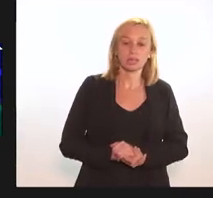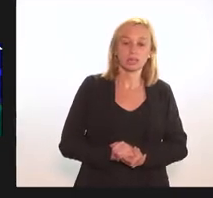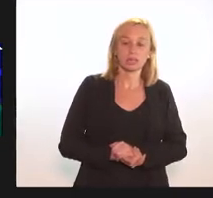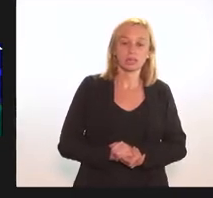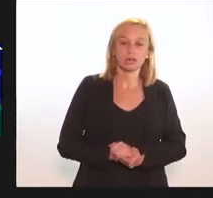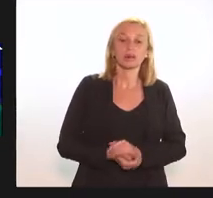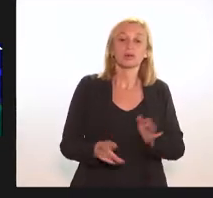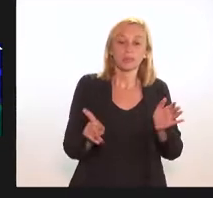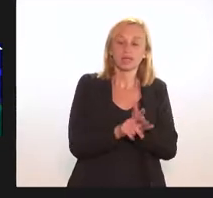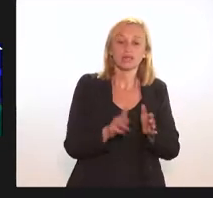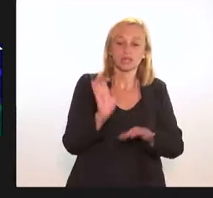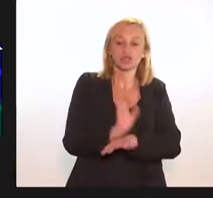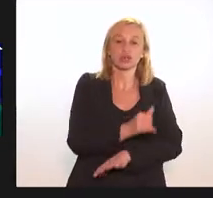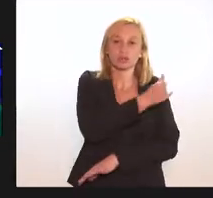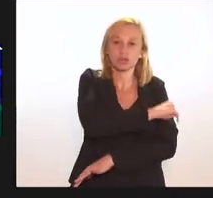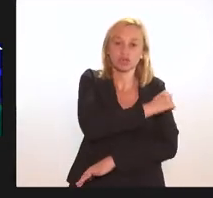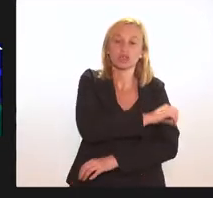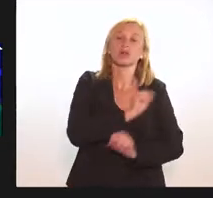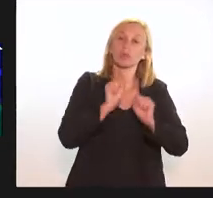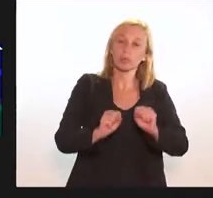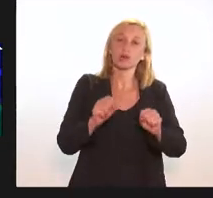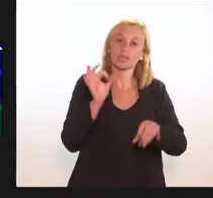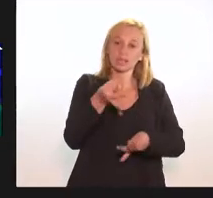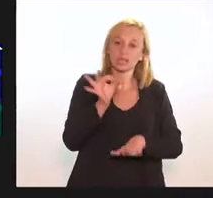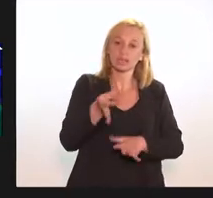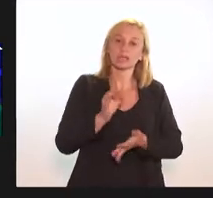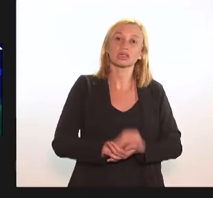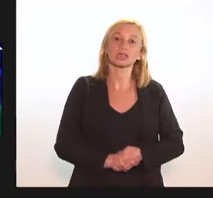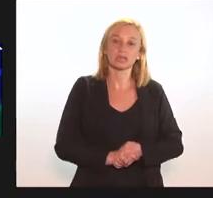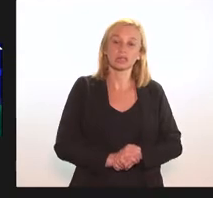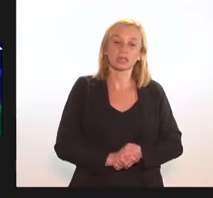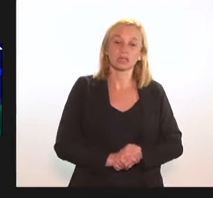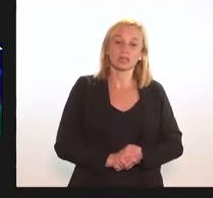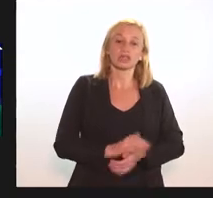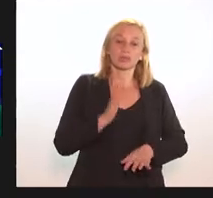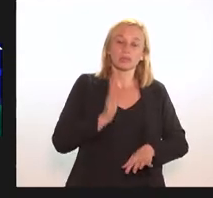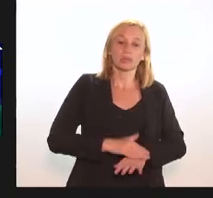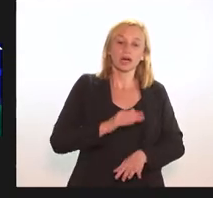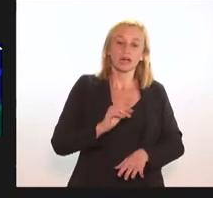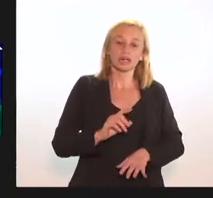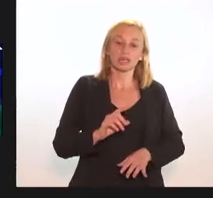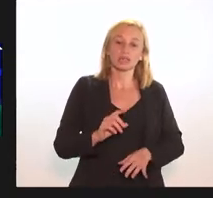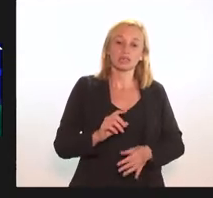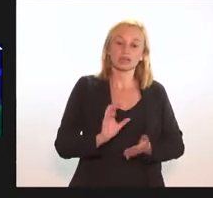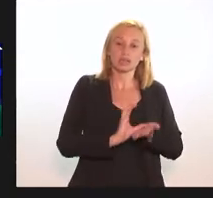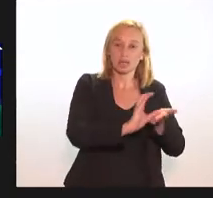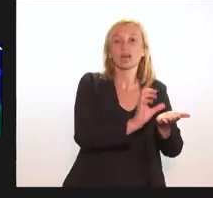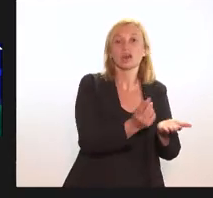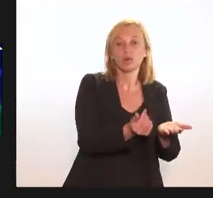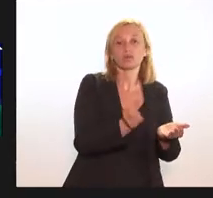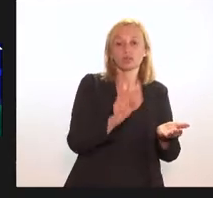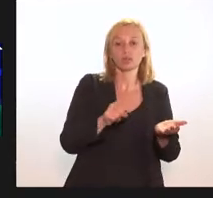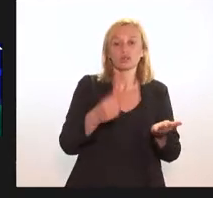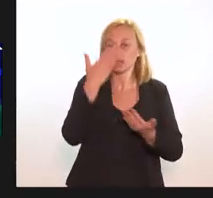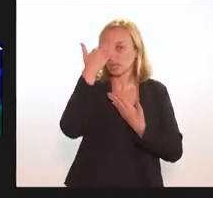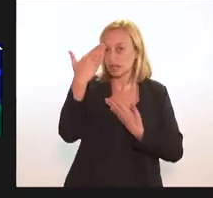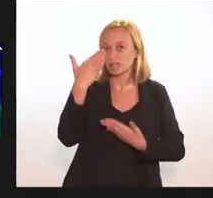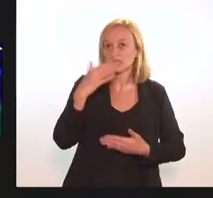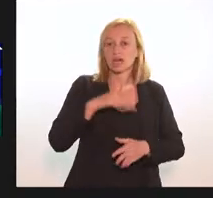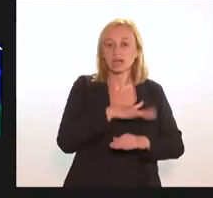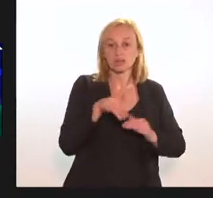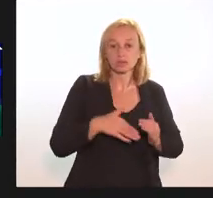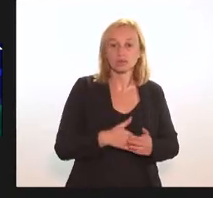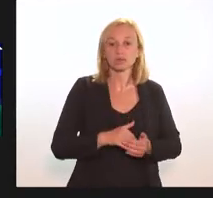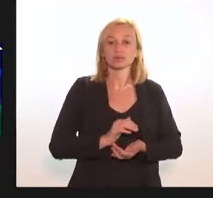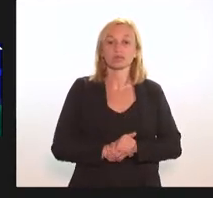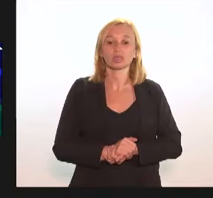do Estado do Rio de Janeiro, e pode, com certeza, trazer mais divisas, mais recursos. Então, eu queria agradecer a todos, ainda